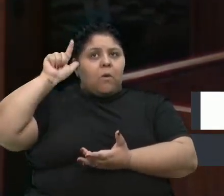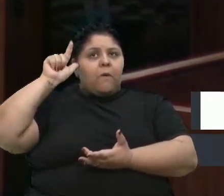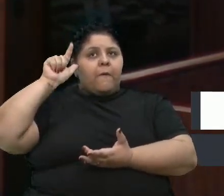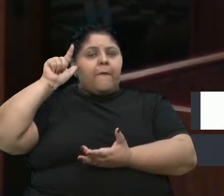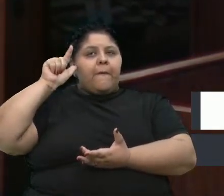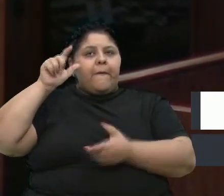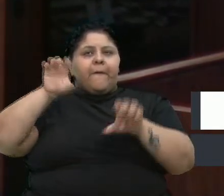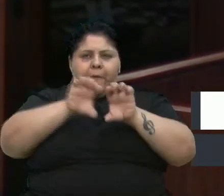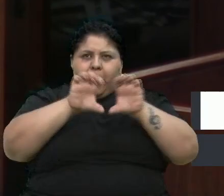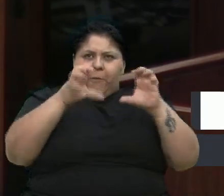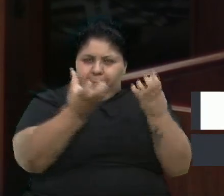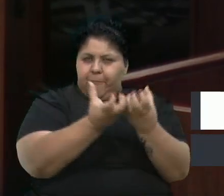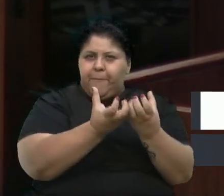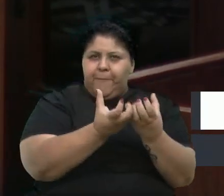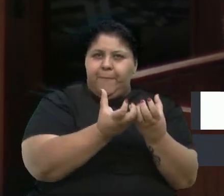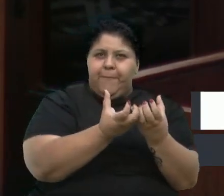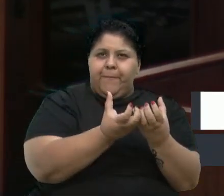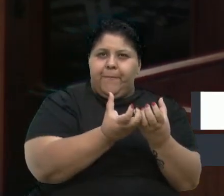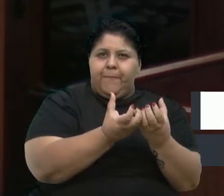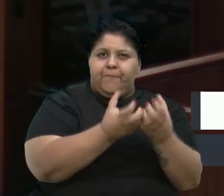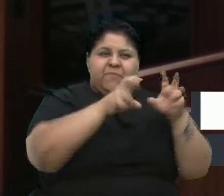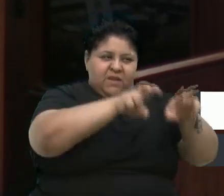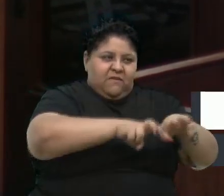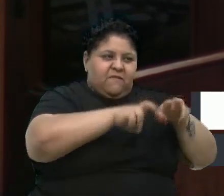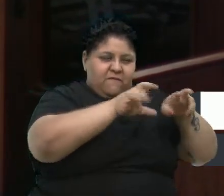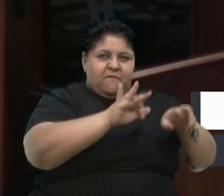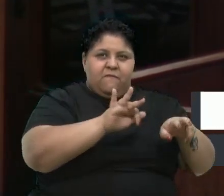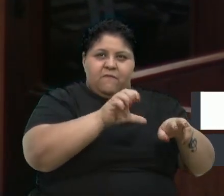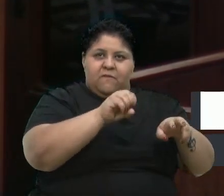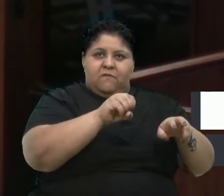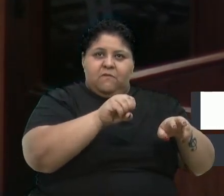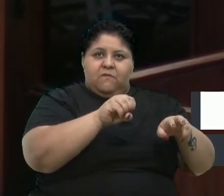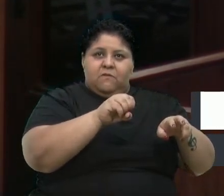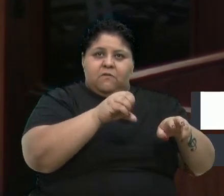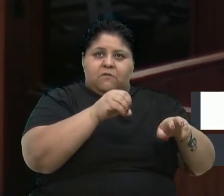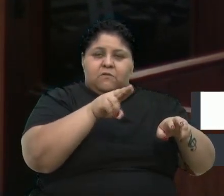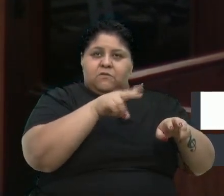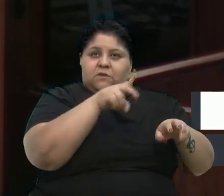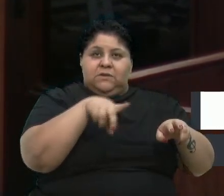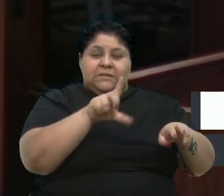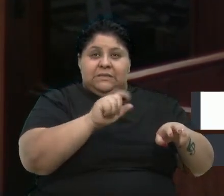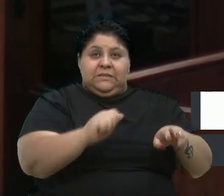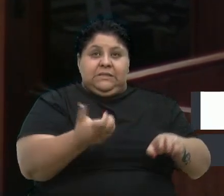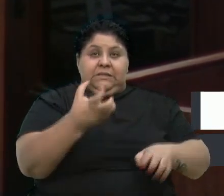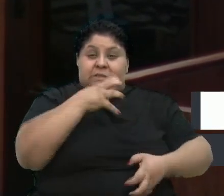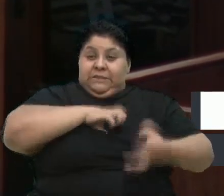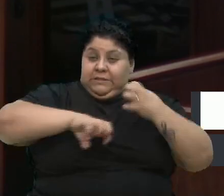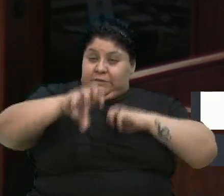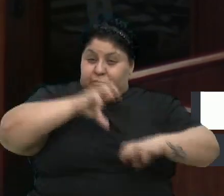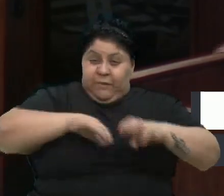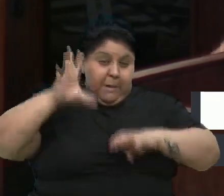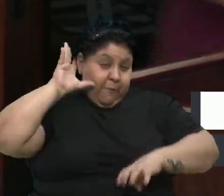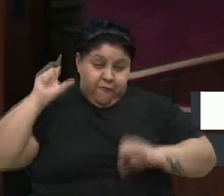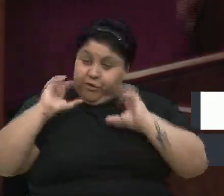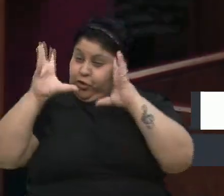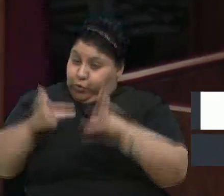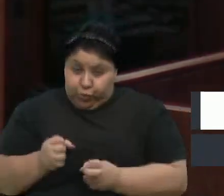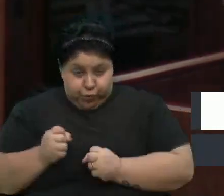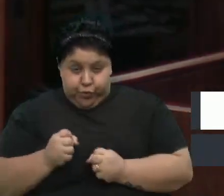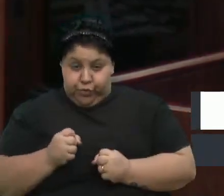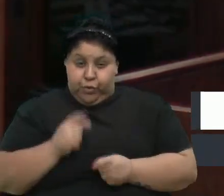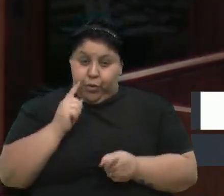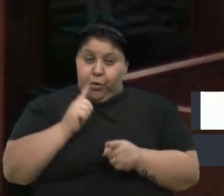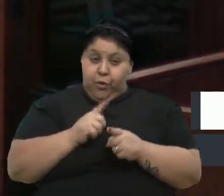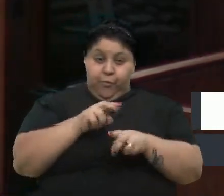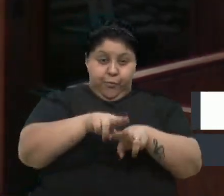comunidade de Fazenda Souza, que estava pé da vida. Eu ouvi tudo o que eu não tinha nada que ver para ouvir, mas ouvi, né? E por este motivo eu